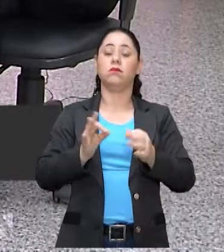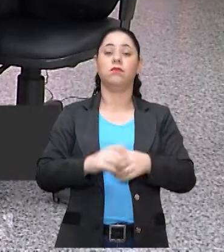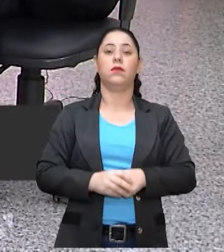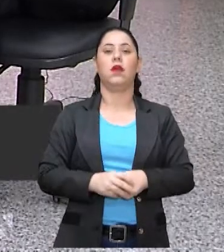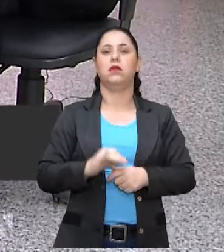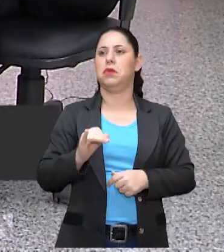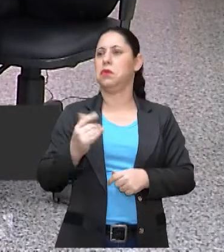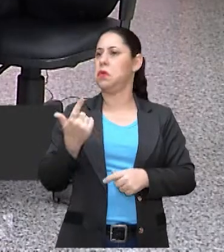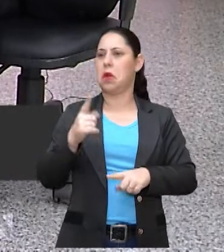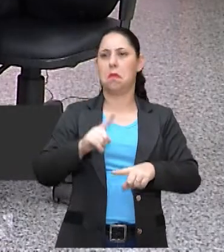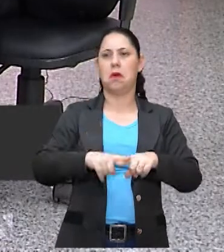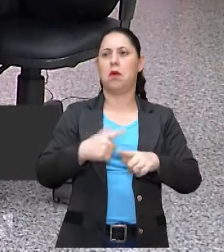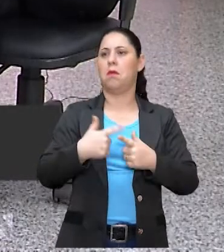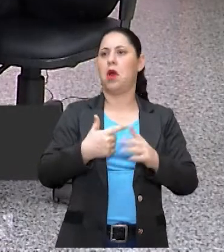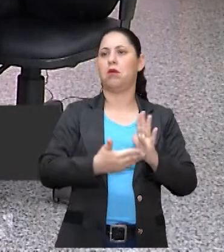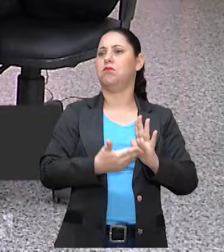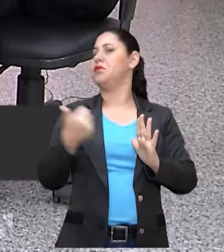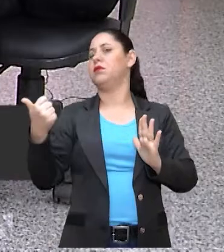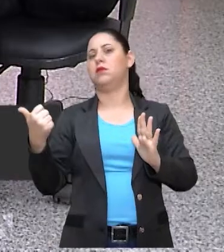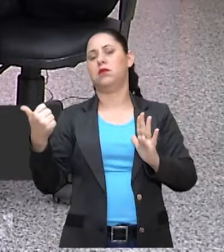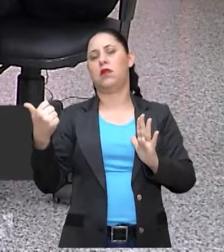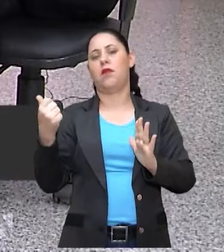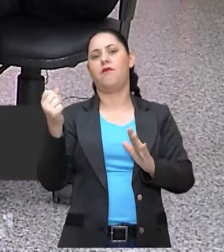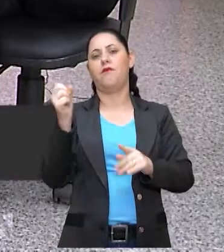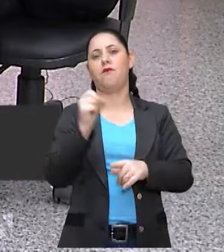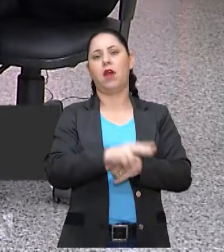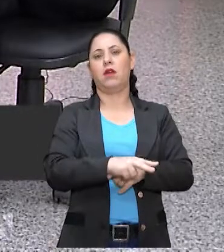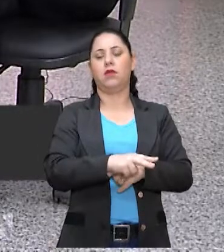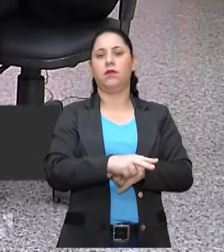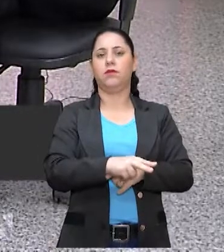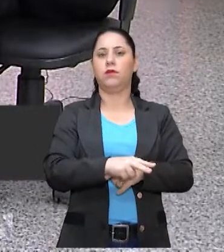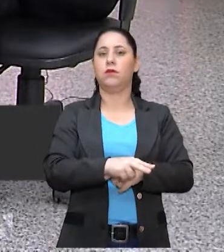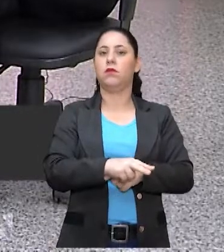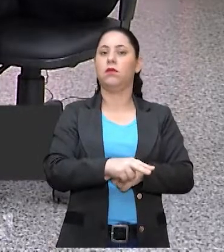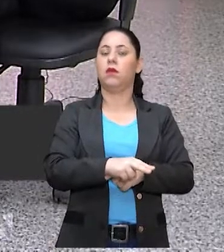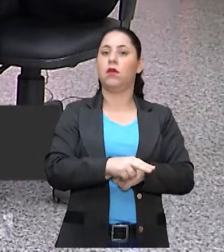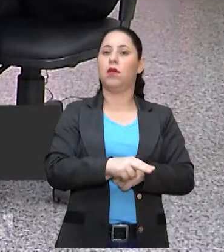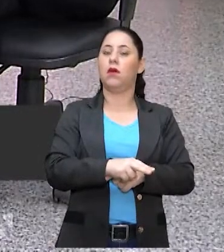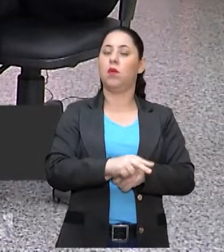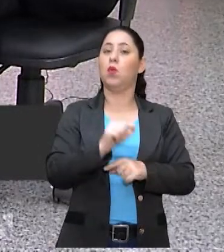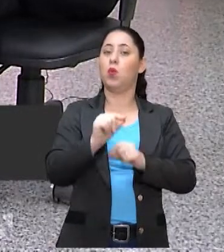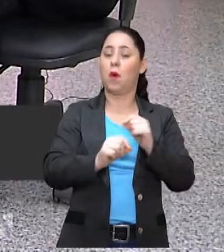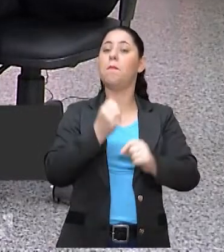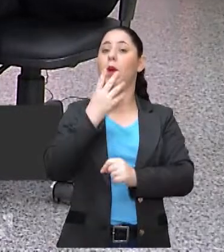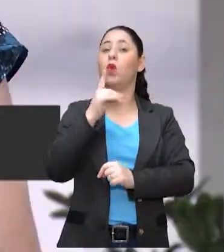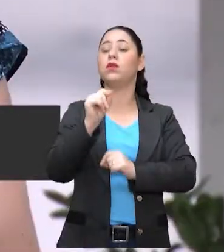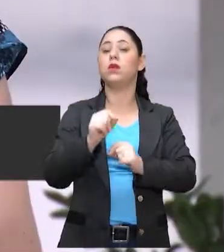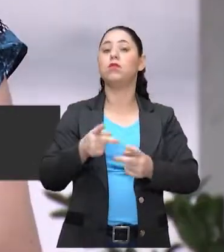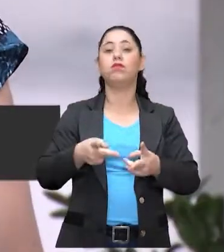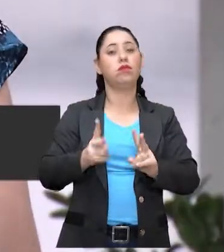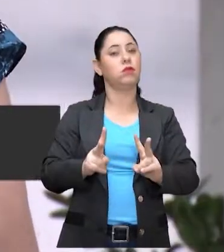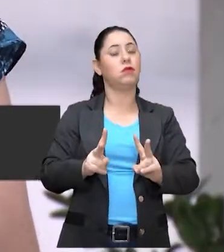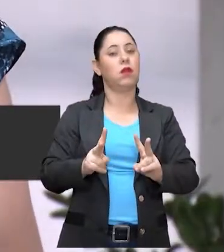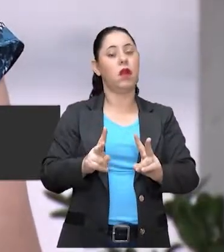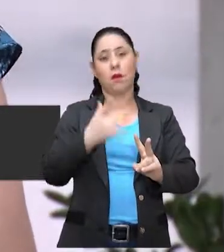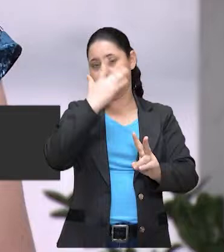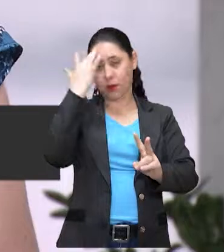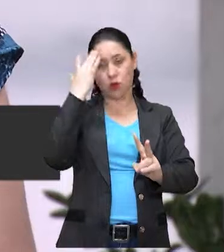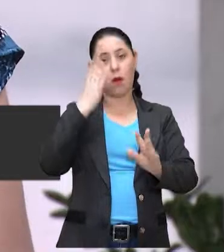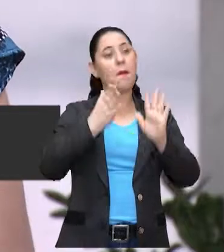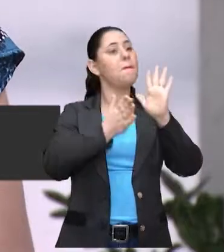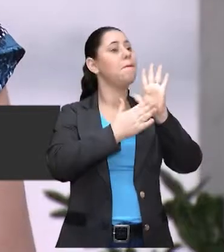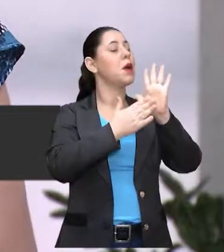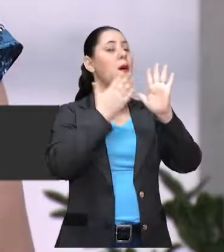nenhum motivo para o qual ele deva ser retirado do cargo, o ideal é que ele cumpra o mandato e cumpra especialmente